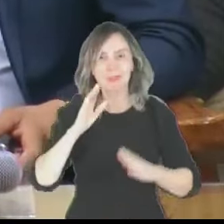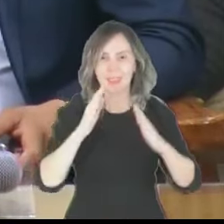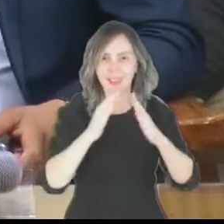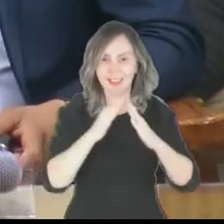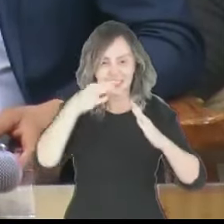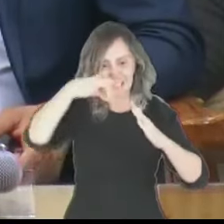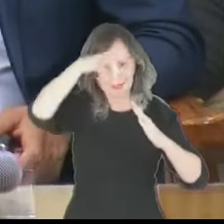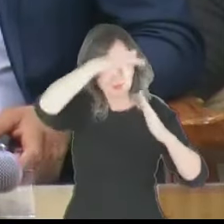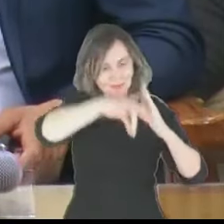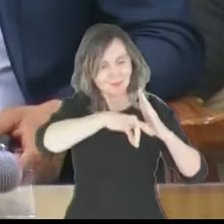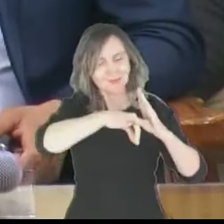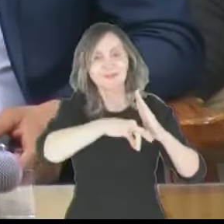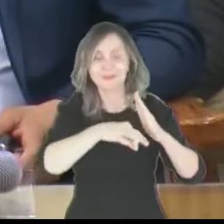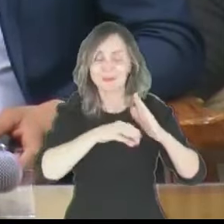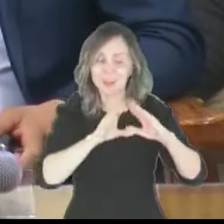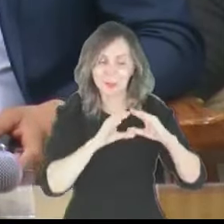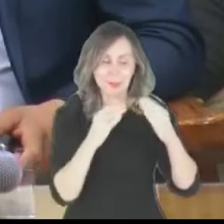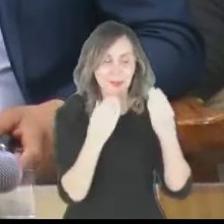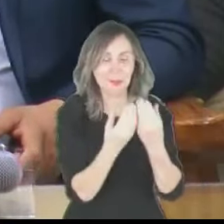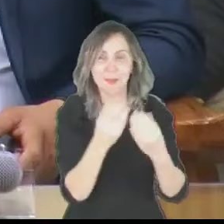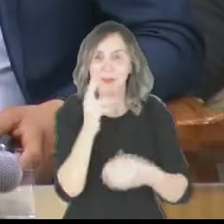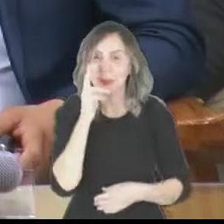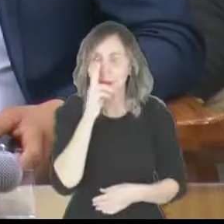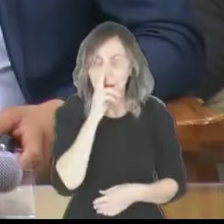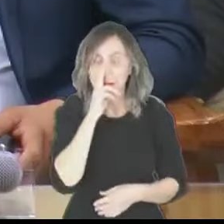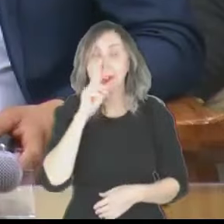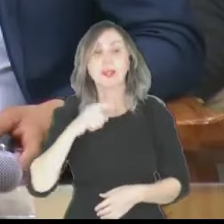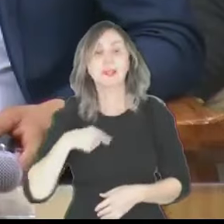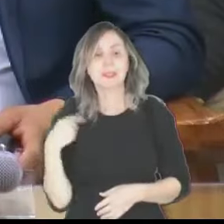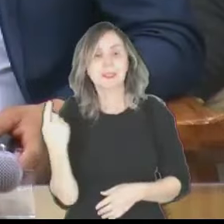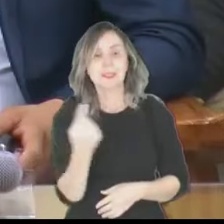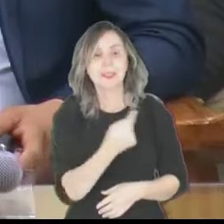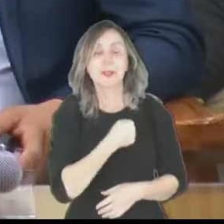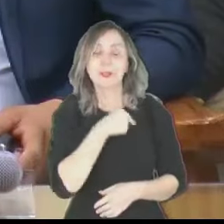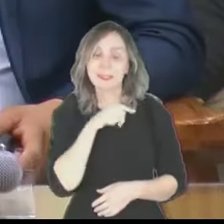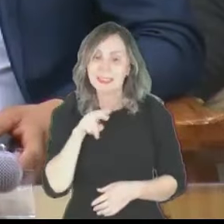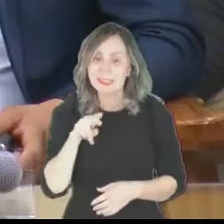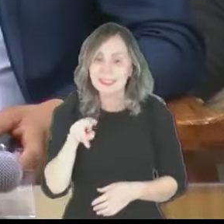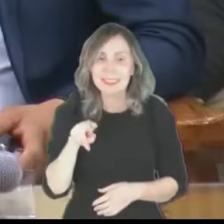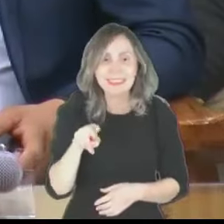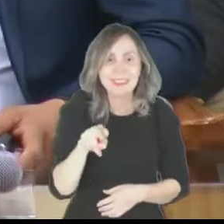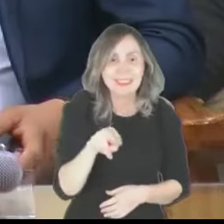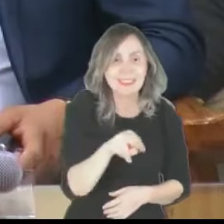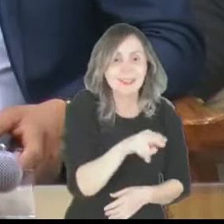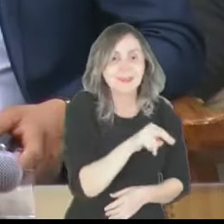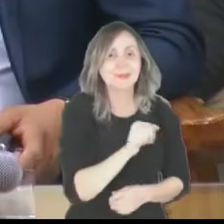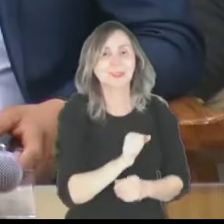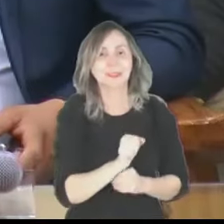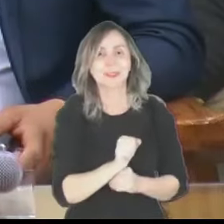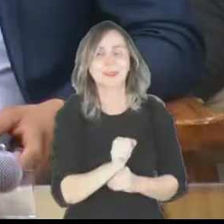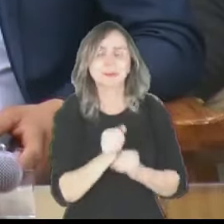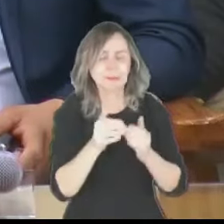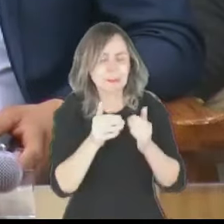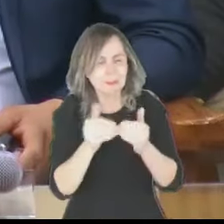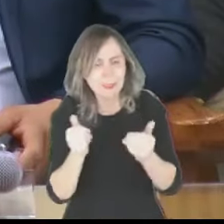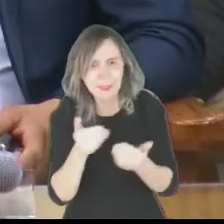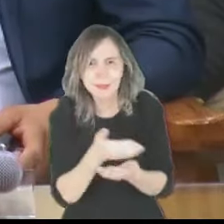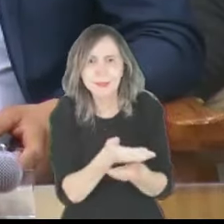imandade evangélica, nós somos os irmãos. E Paulo está dizendo, rogo-vos, paracaléu.